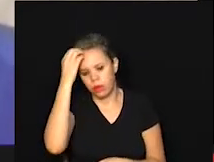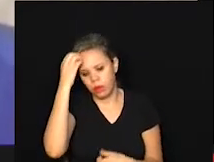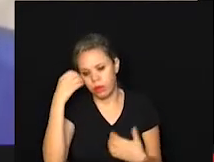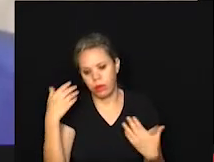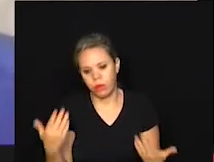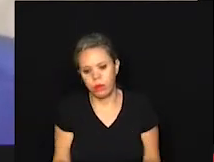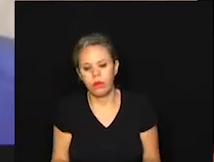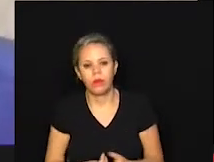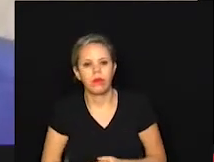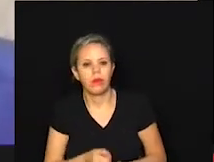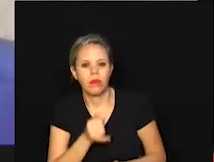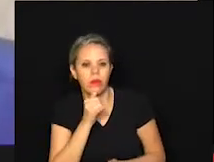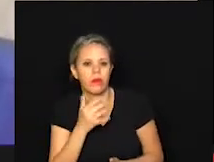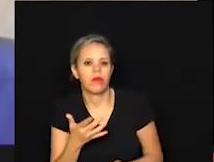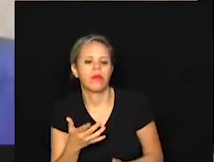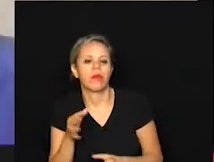Então,